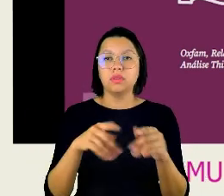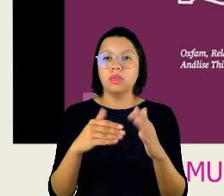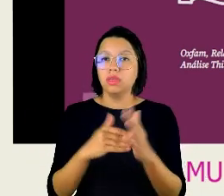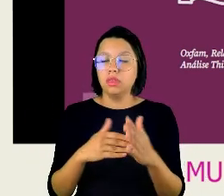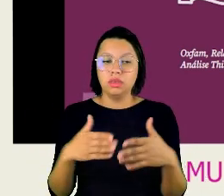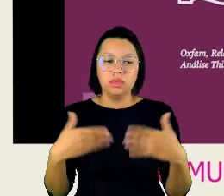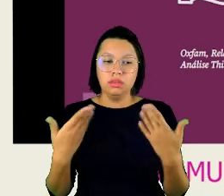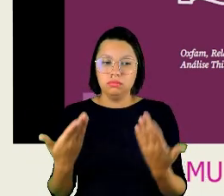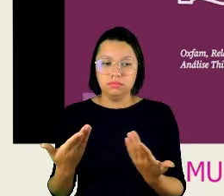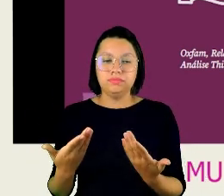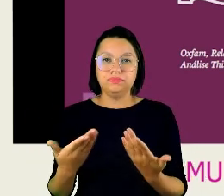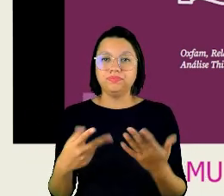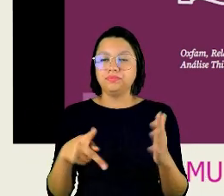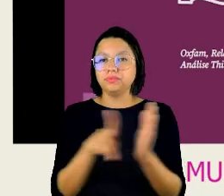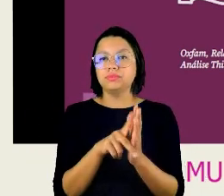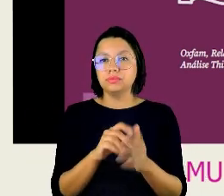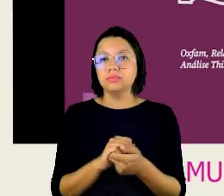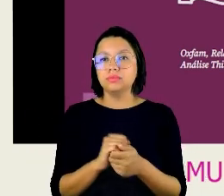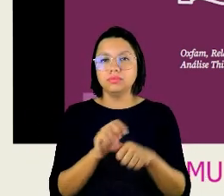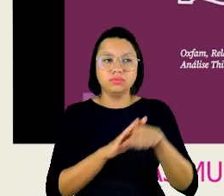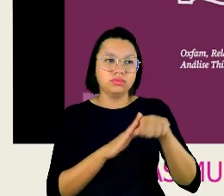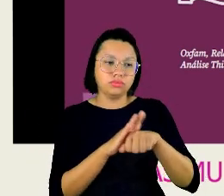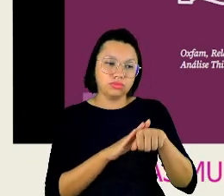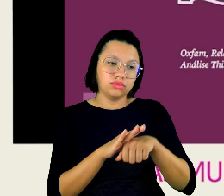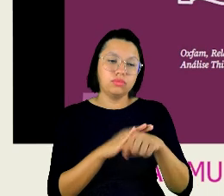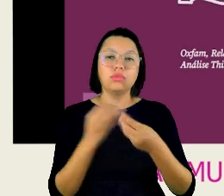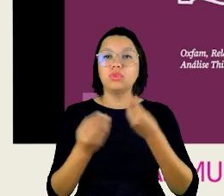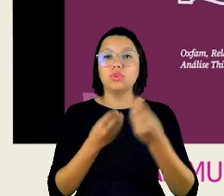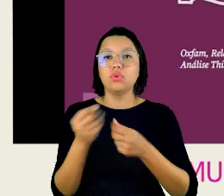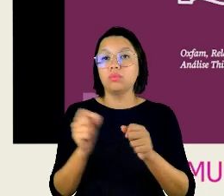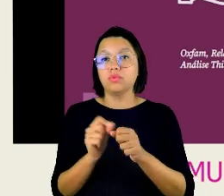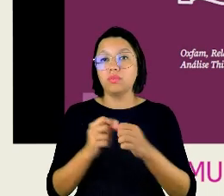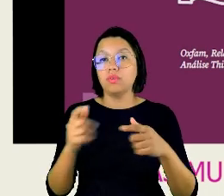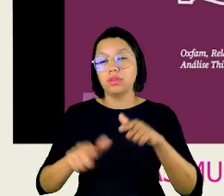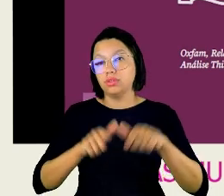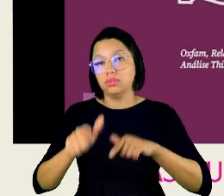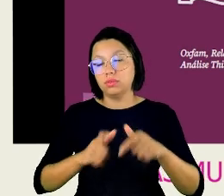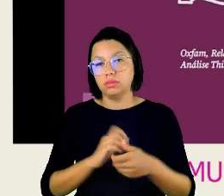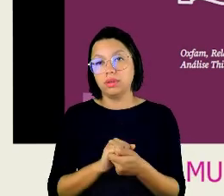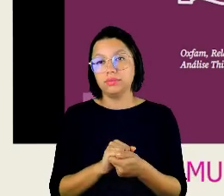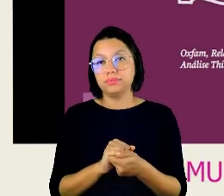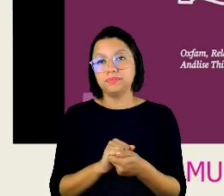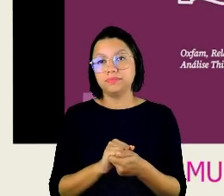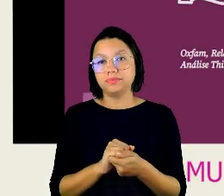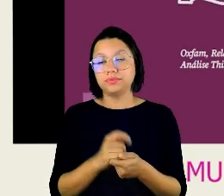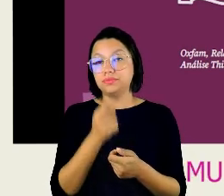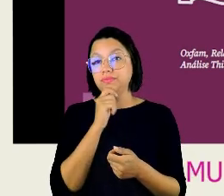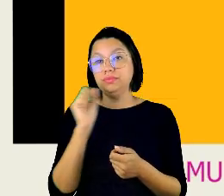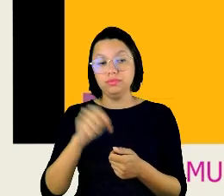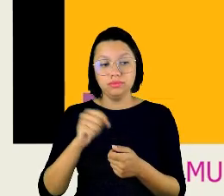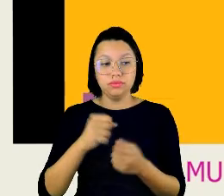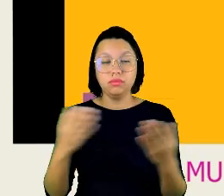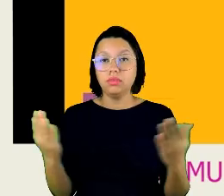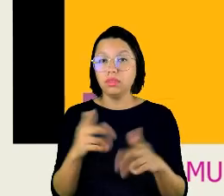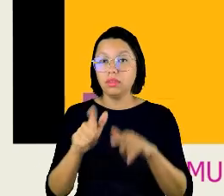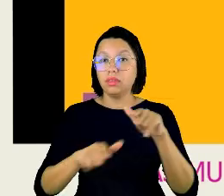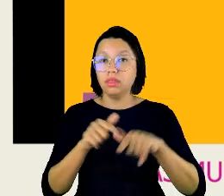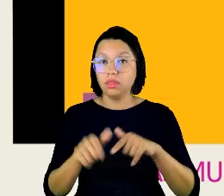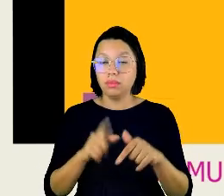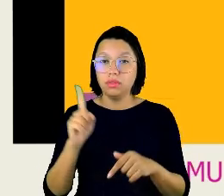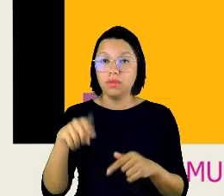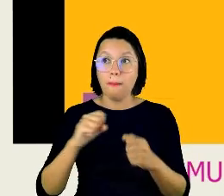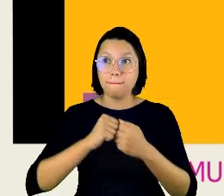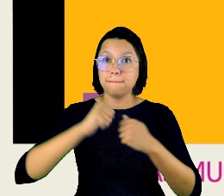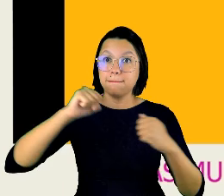até, enfim, né, na própria conversa e como a gente executa o trabalho. Ainda assim, esse trabalho, que